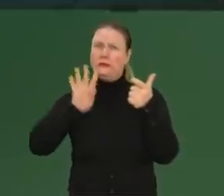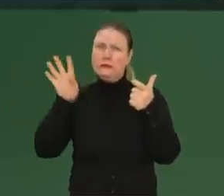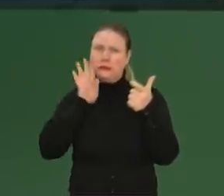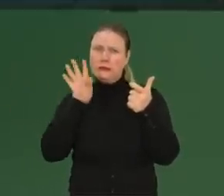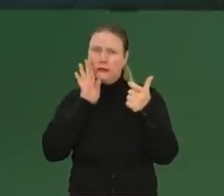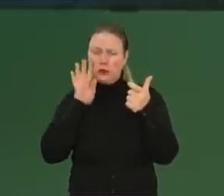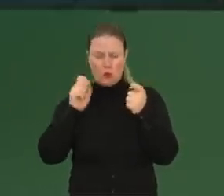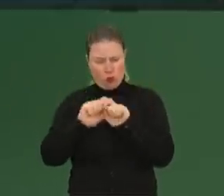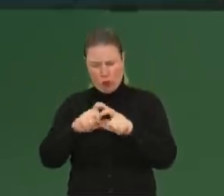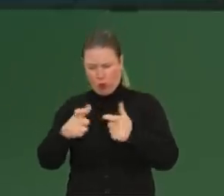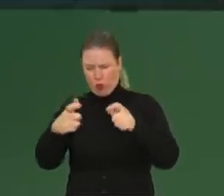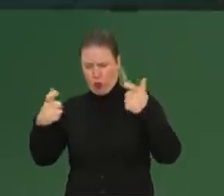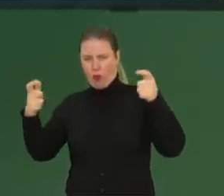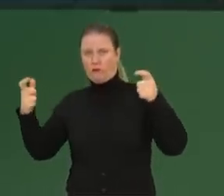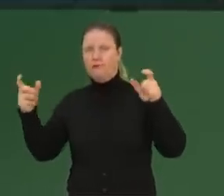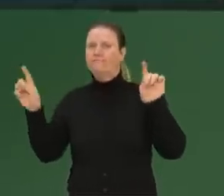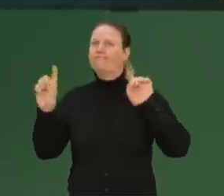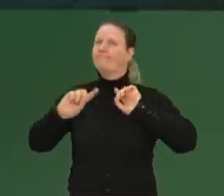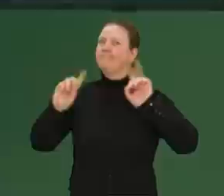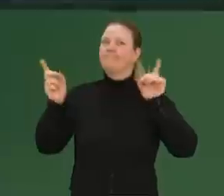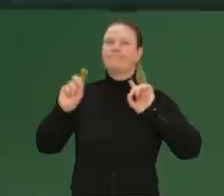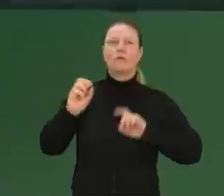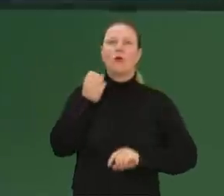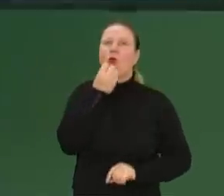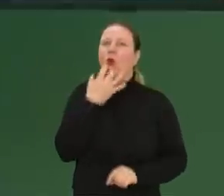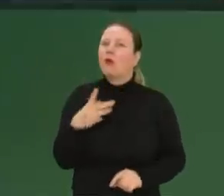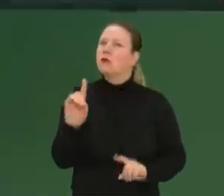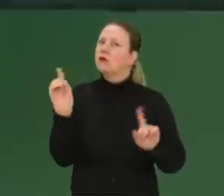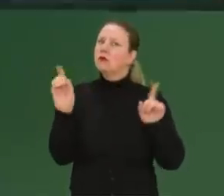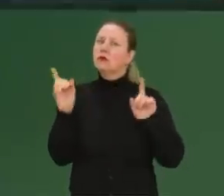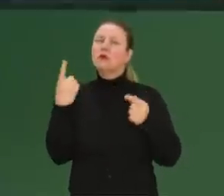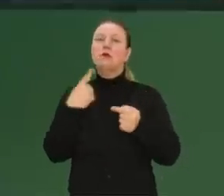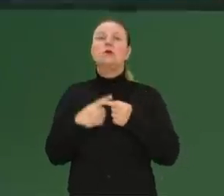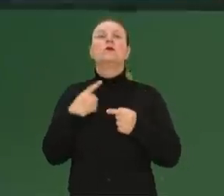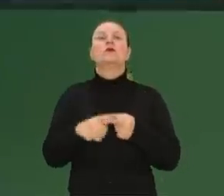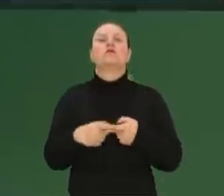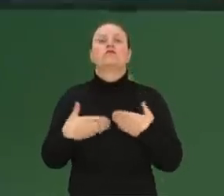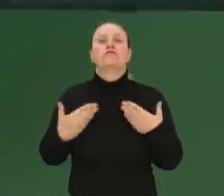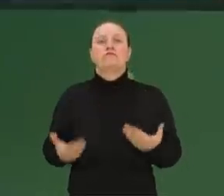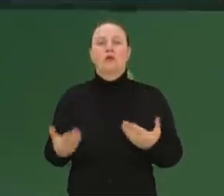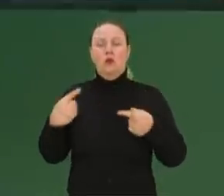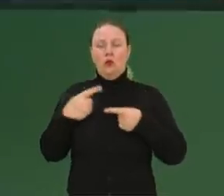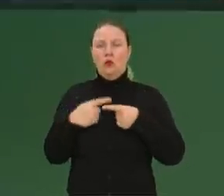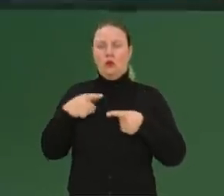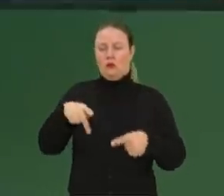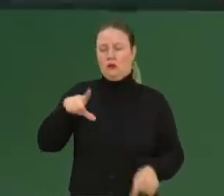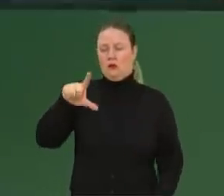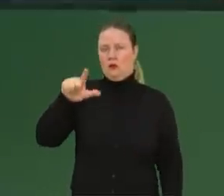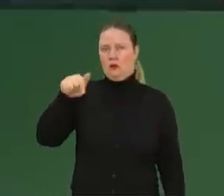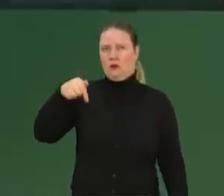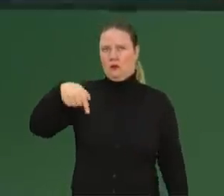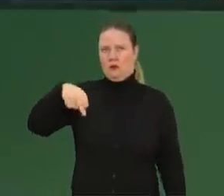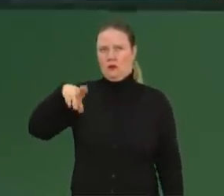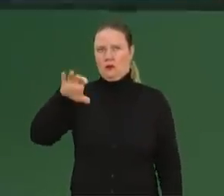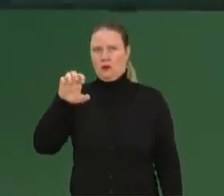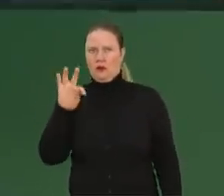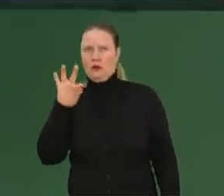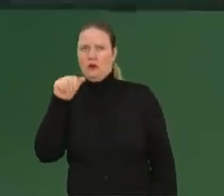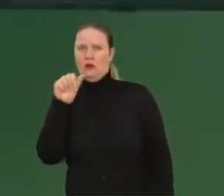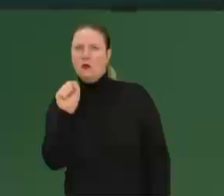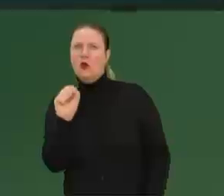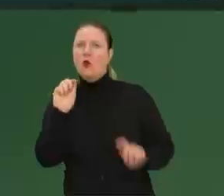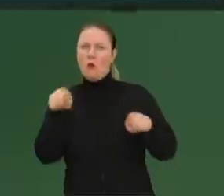de plaqueta, que maravilha! Não é bom também, tá? Por quê? Porque essas plaquetas podem formar grandes